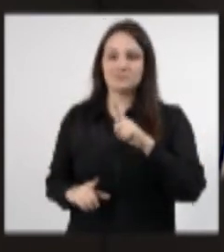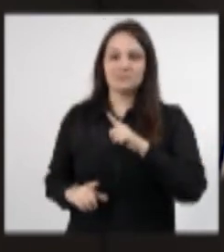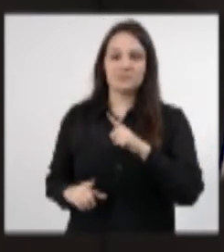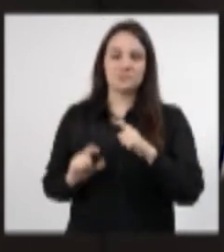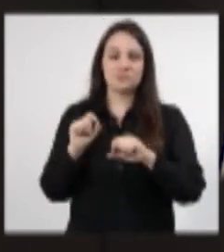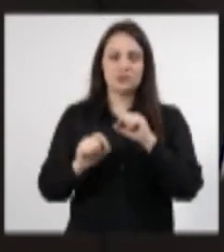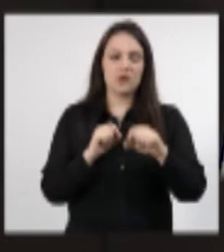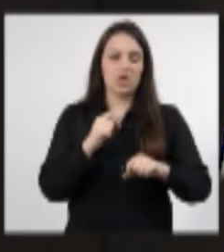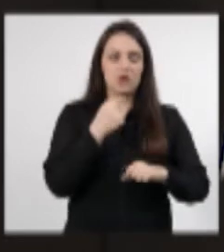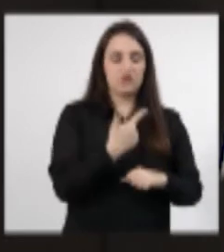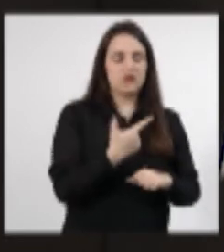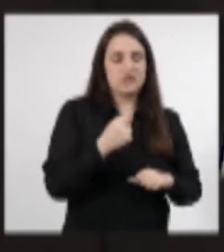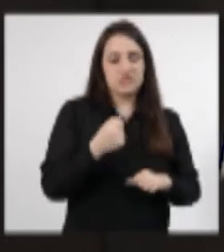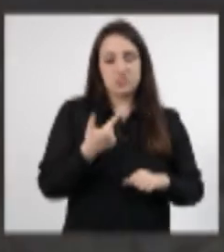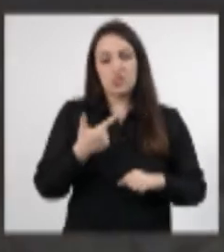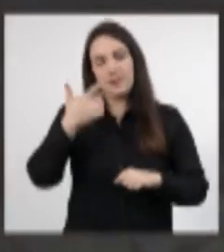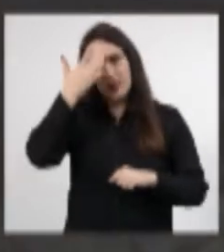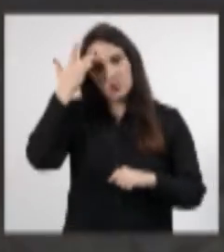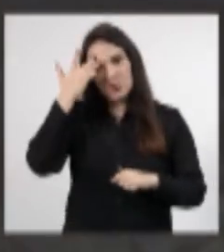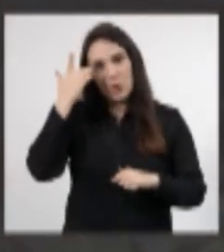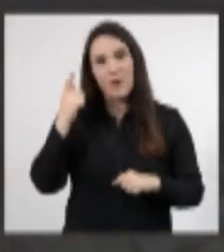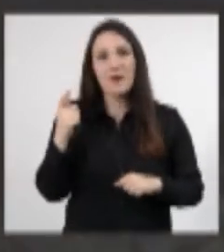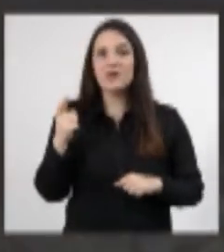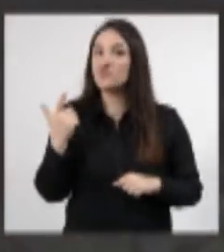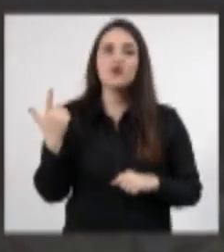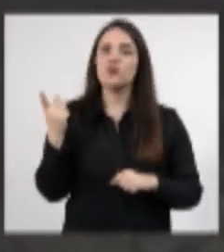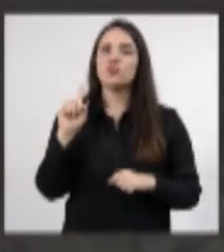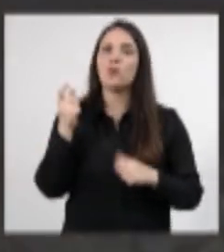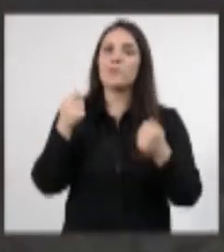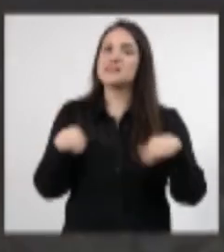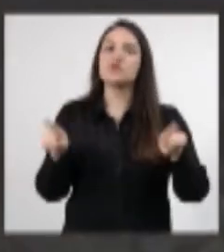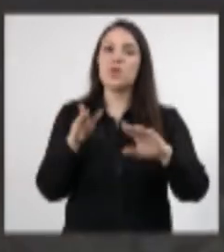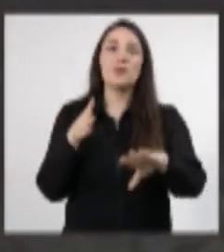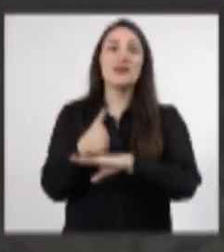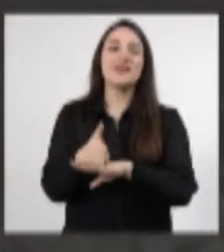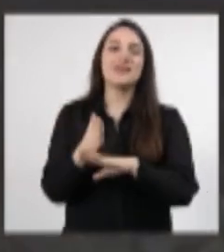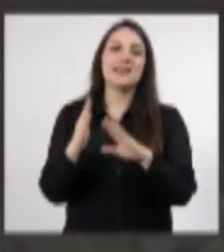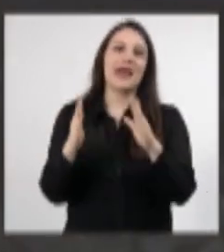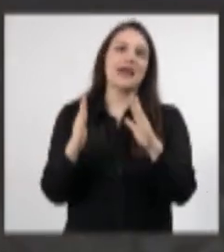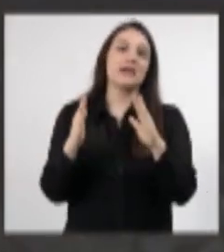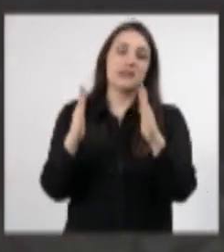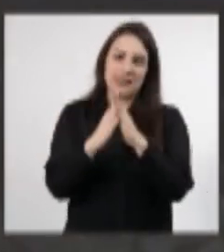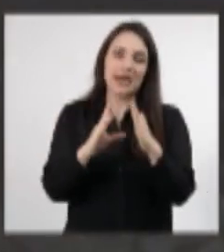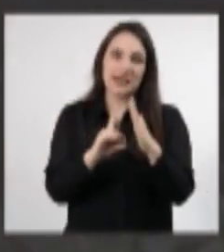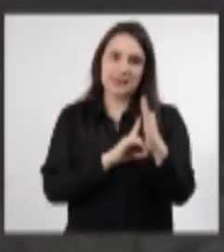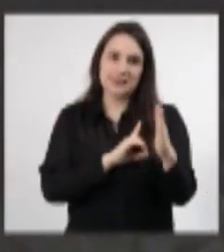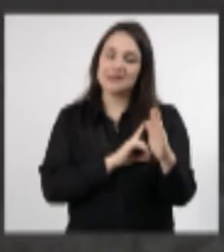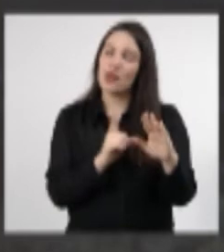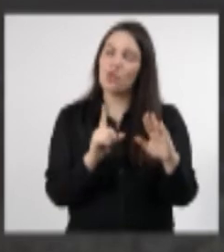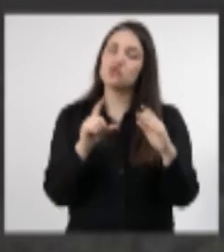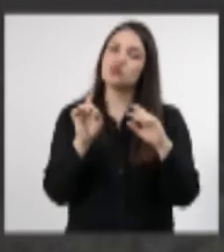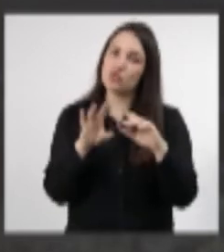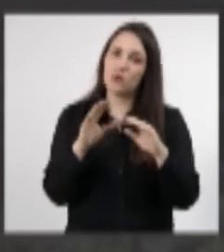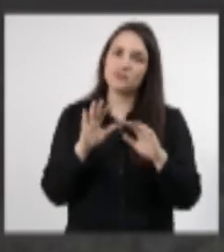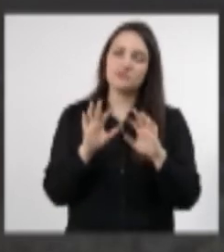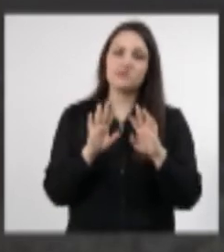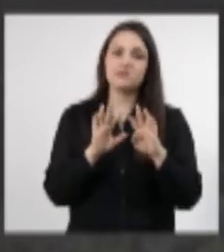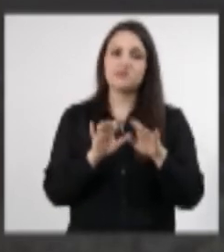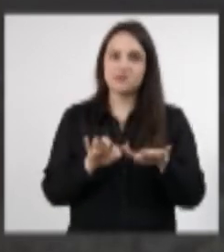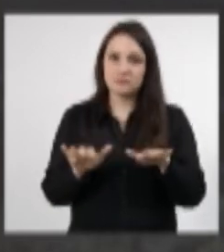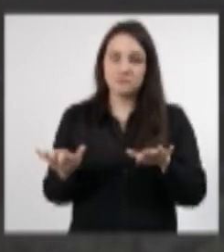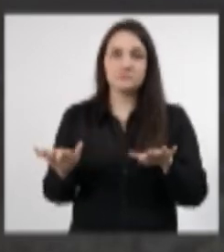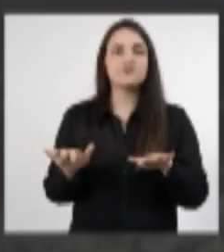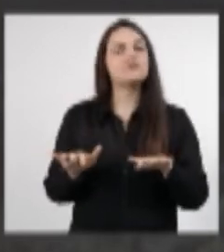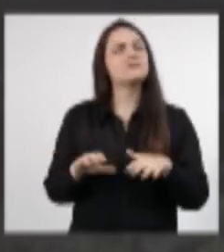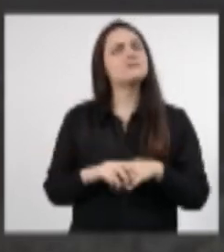menos nas delegacias de polícia. E recentemente, doutor, o governo do estado implantou o sistema de taxas de registro